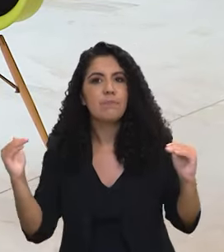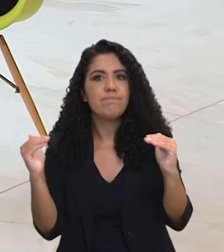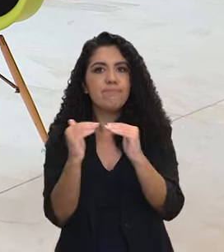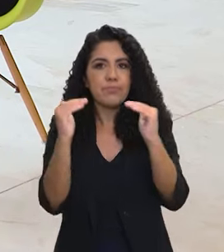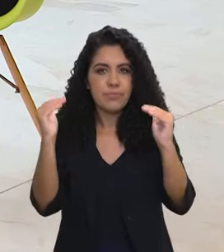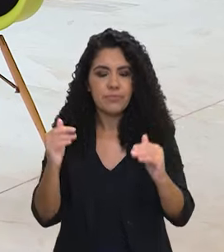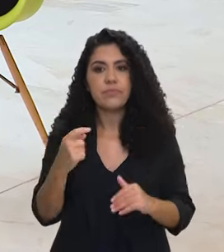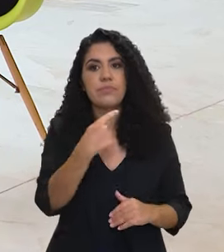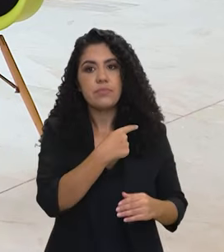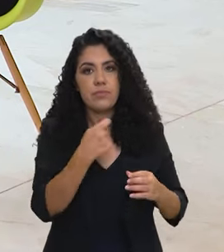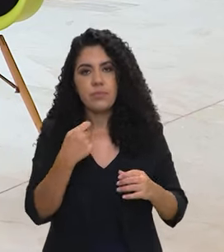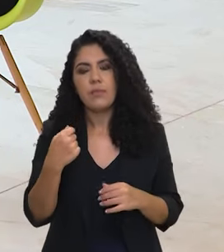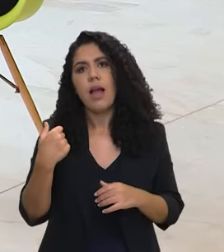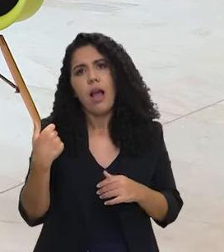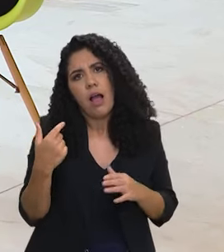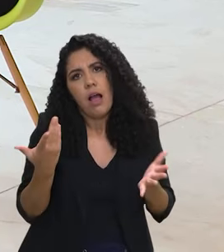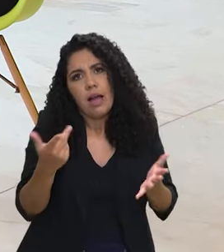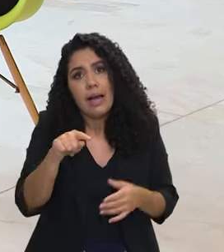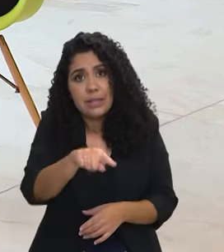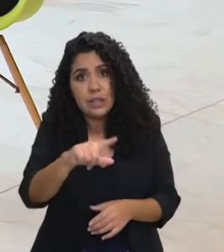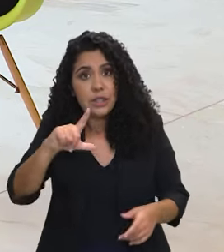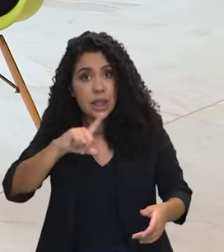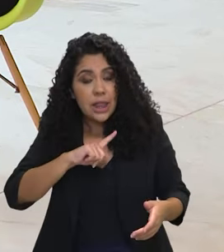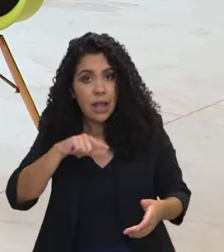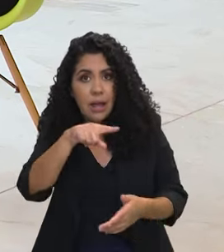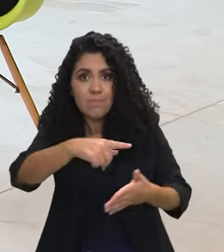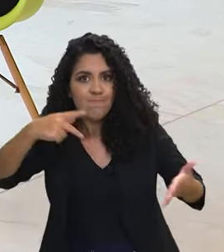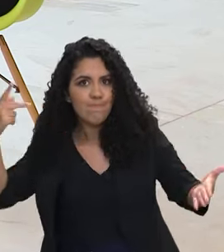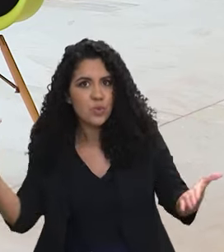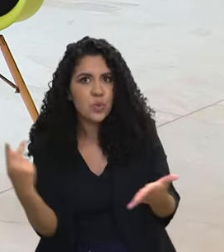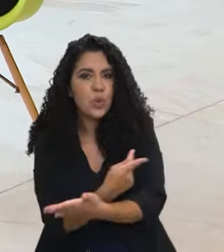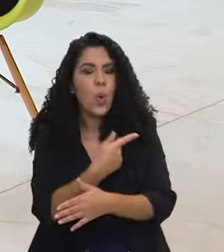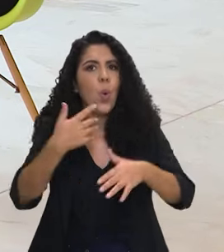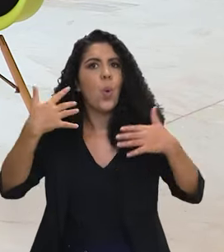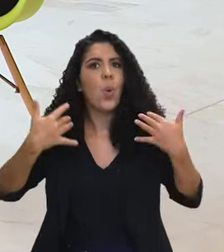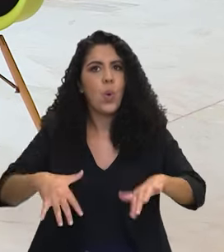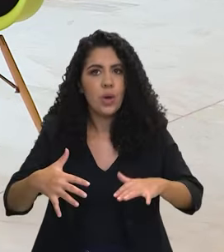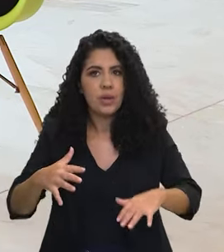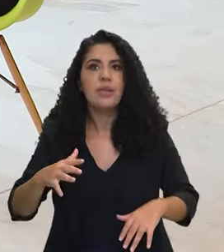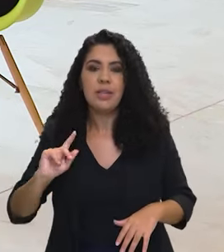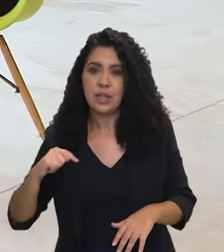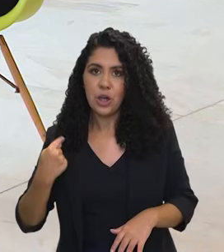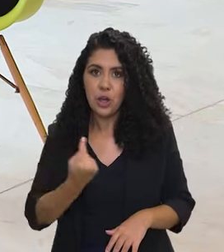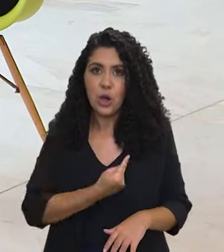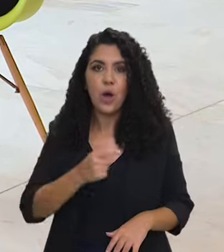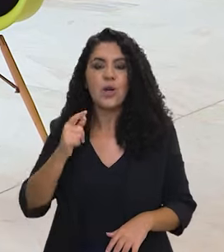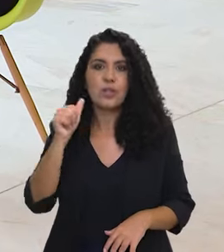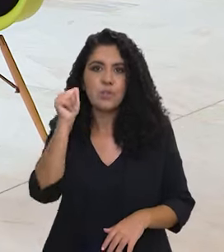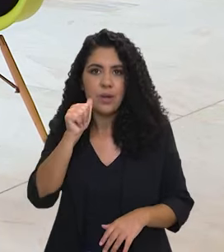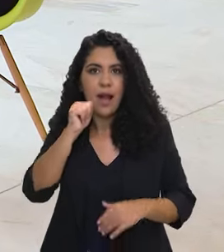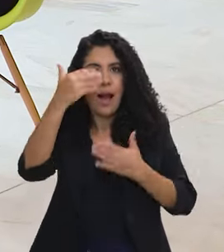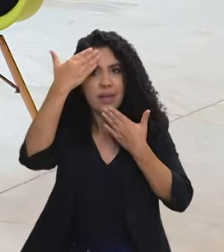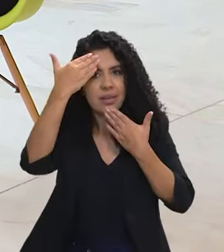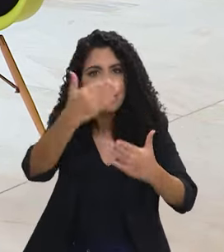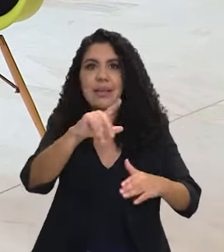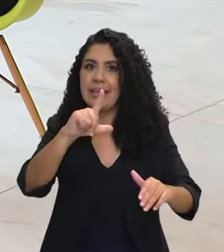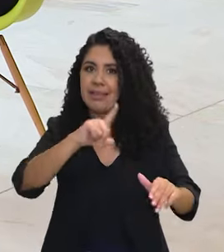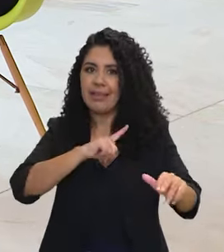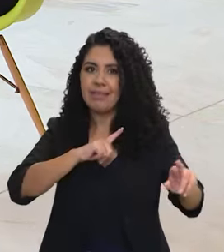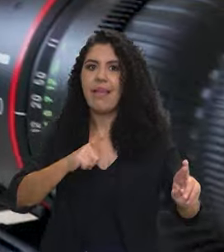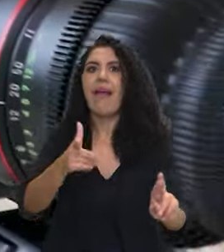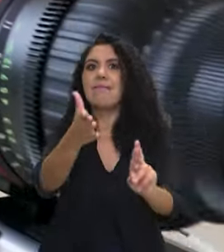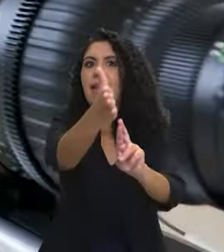Ser, né? E aí nós temos esse fato inédito, né? Que nós mulheres agradecemos por agora ter uma